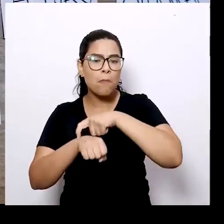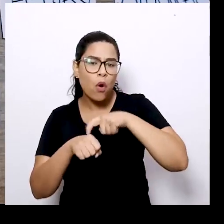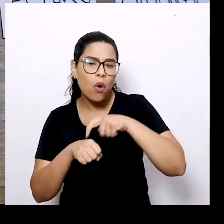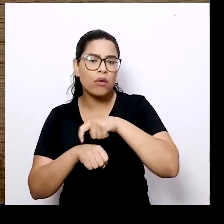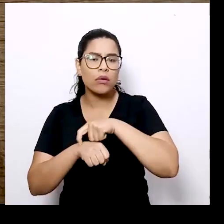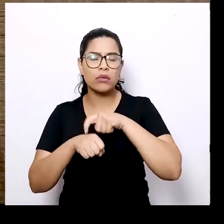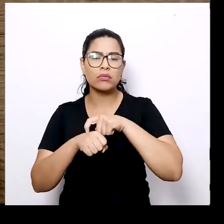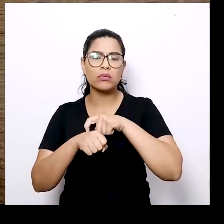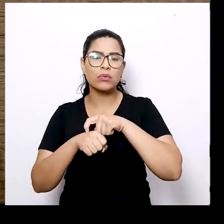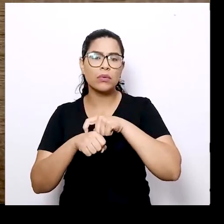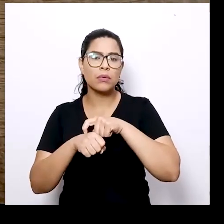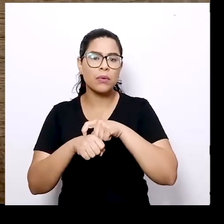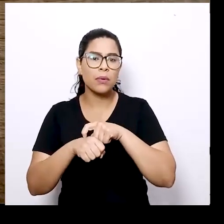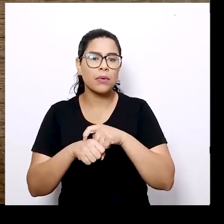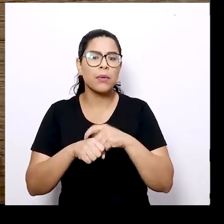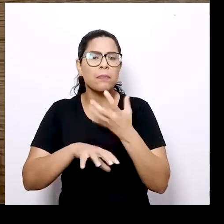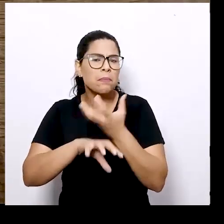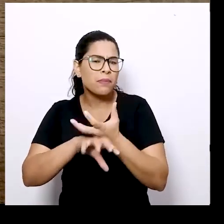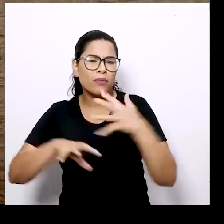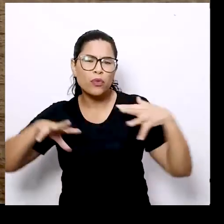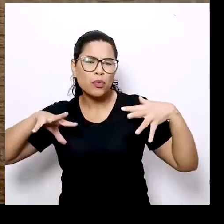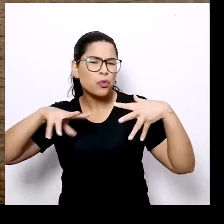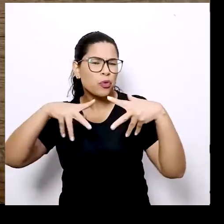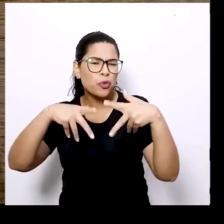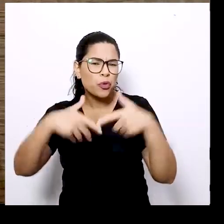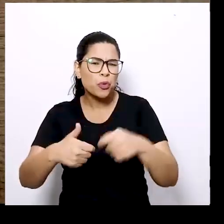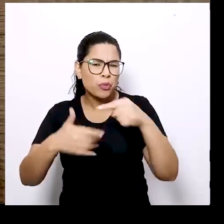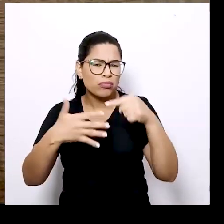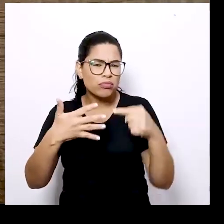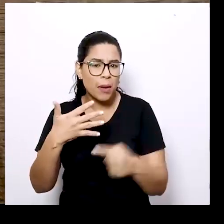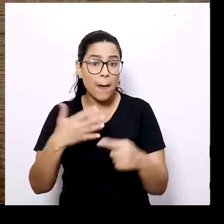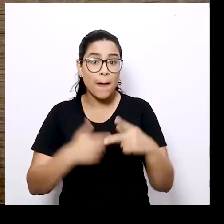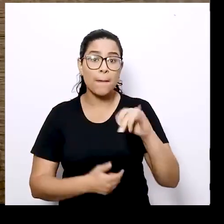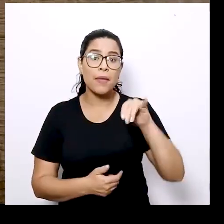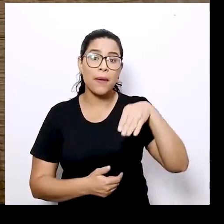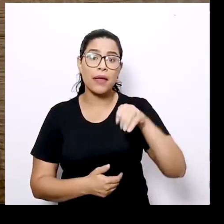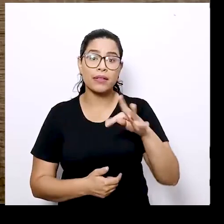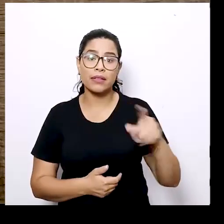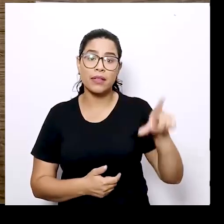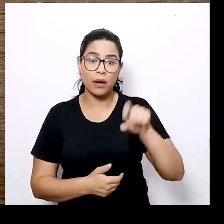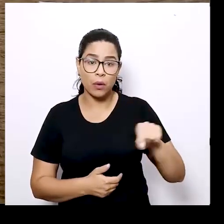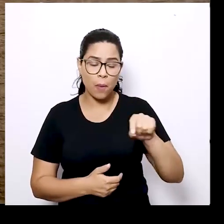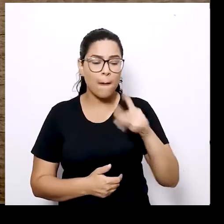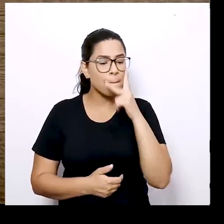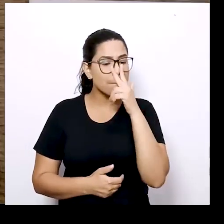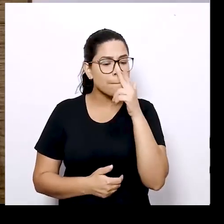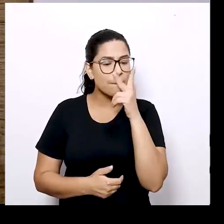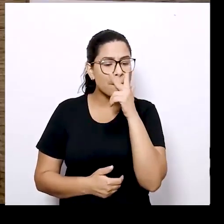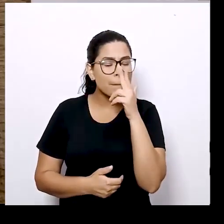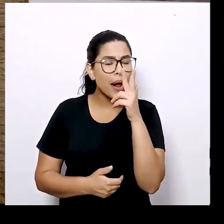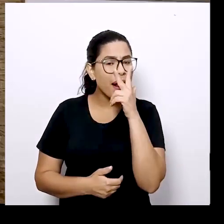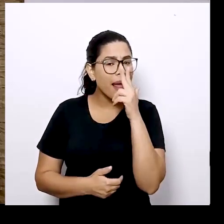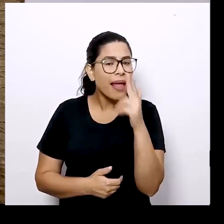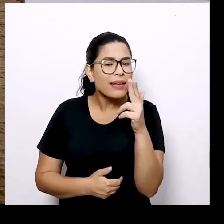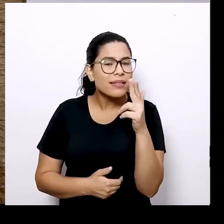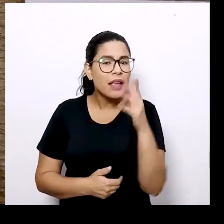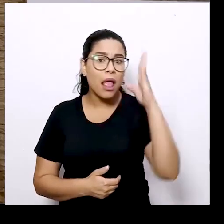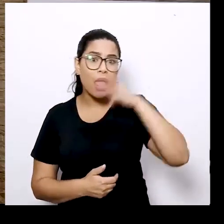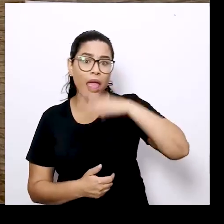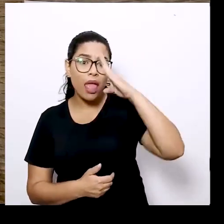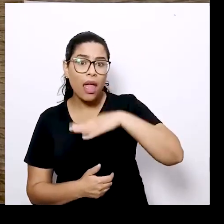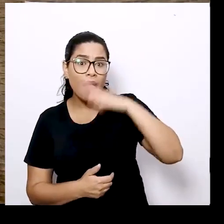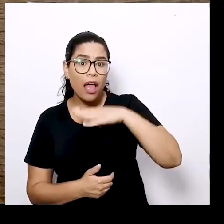pimentão. Olha só que interessante, a semente do pimentão é muito parecida com a da pimenta. E o nome